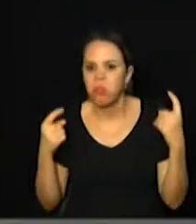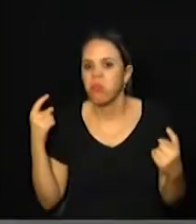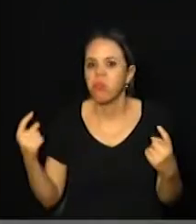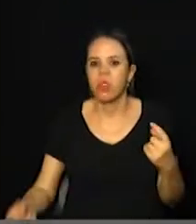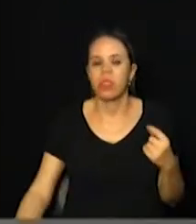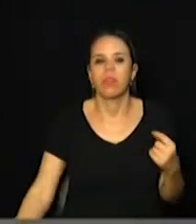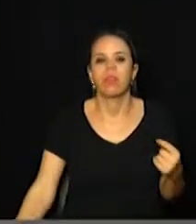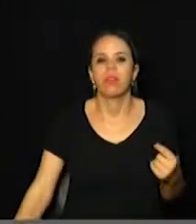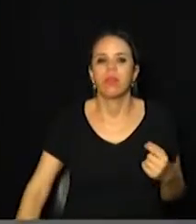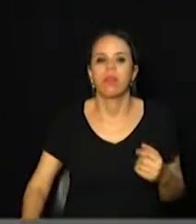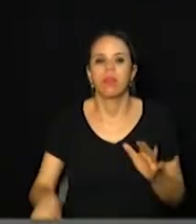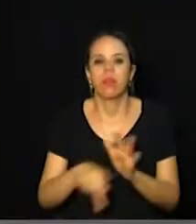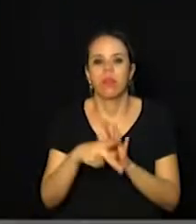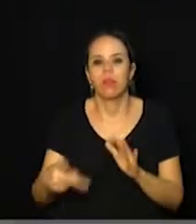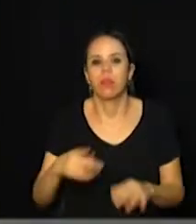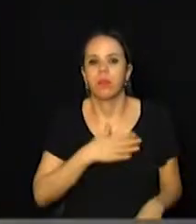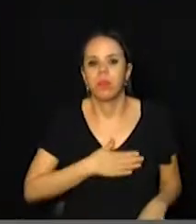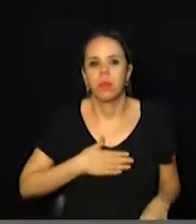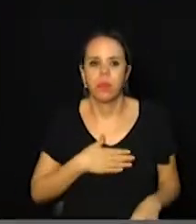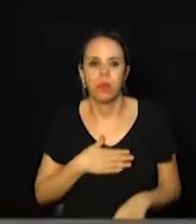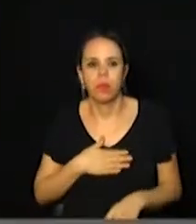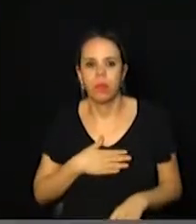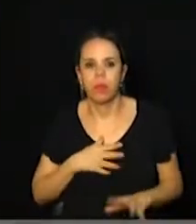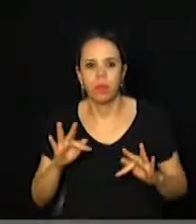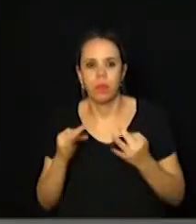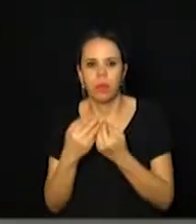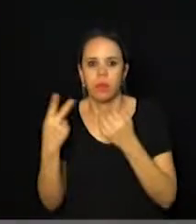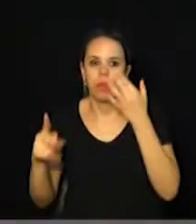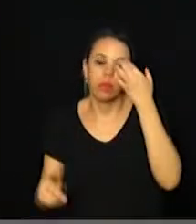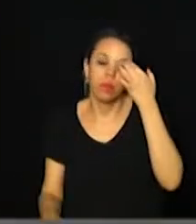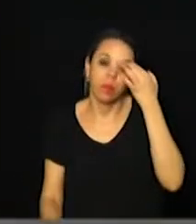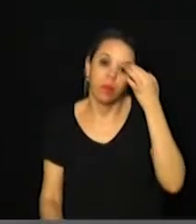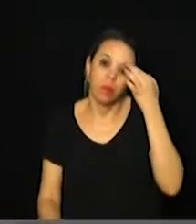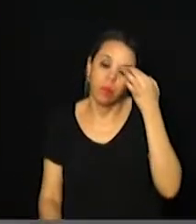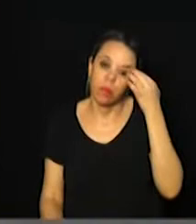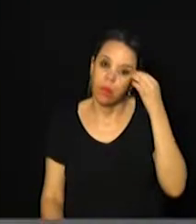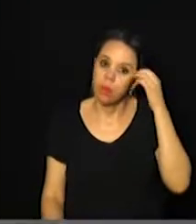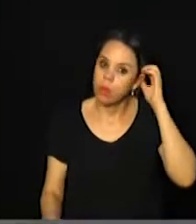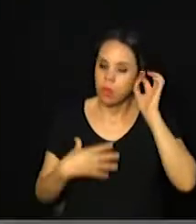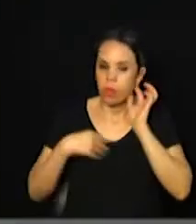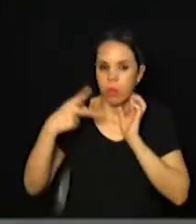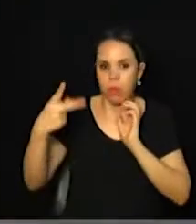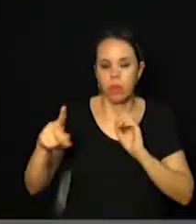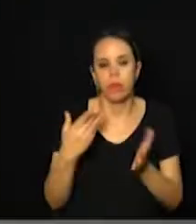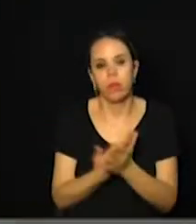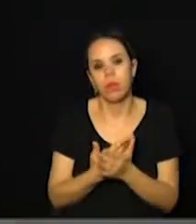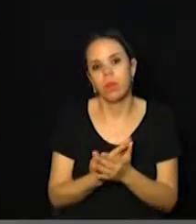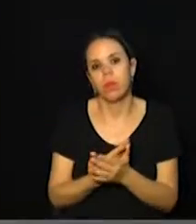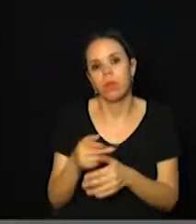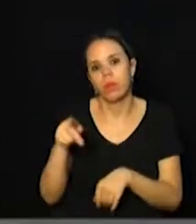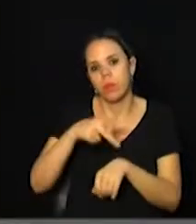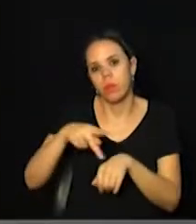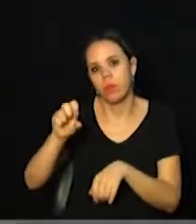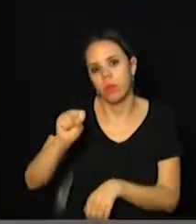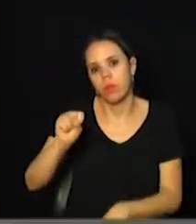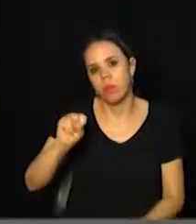é com seu próprio bem está com a sua família que os filhos deles pode chorar na Suíça pode ir para